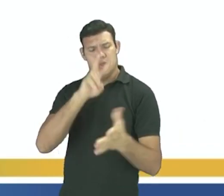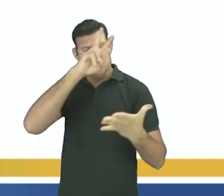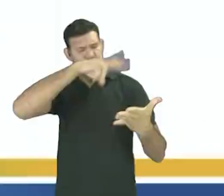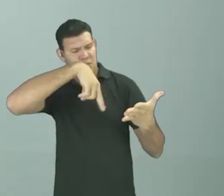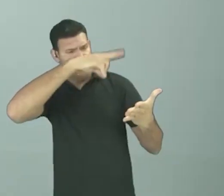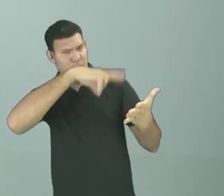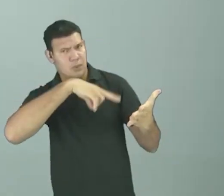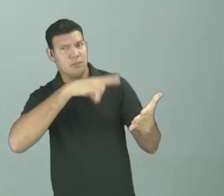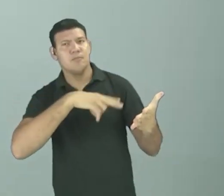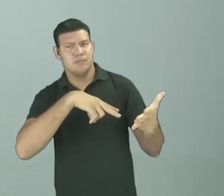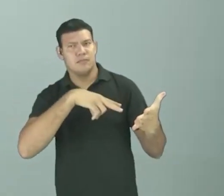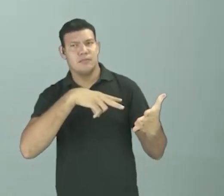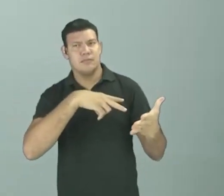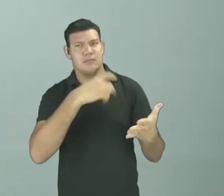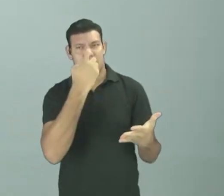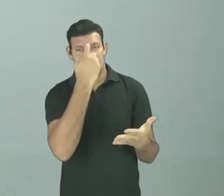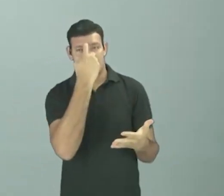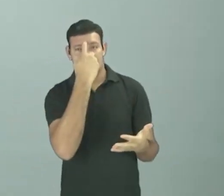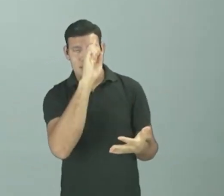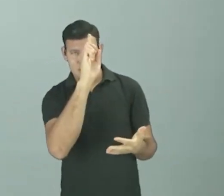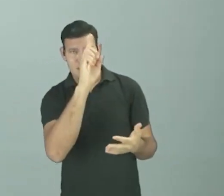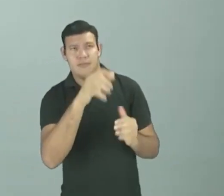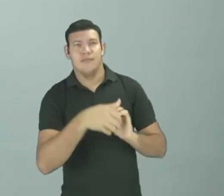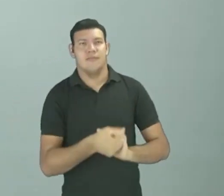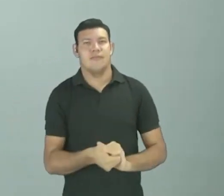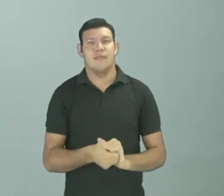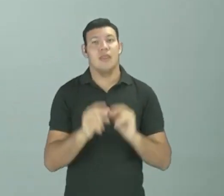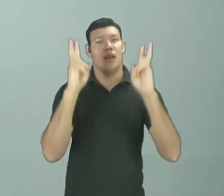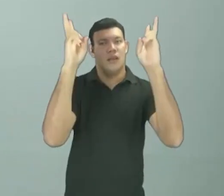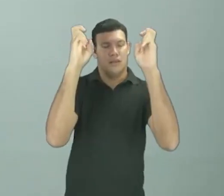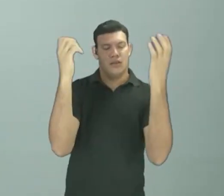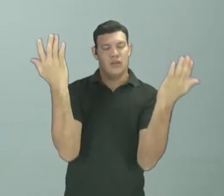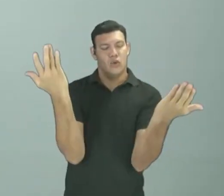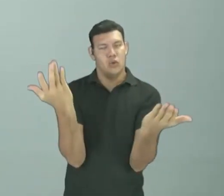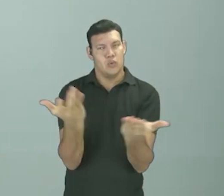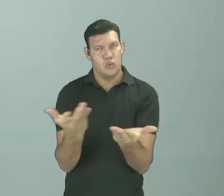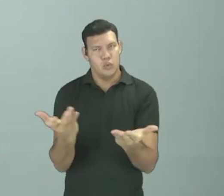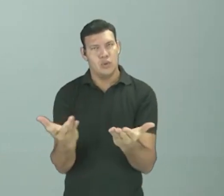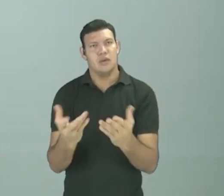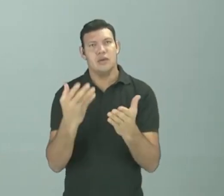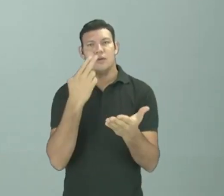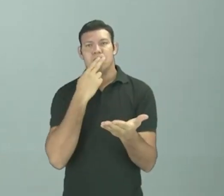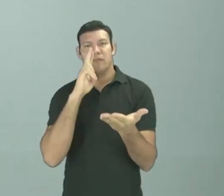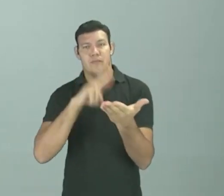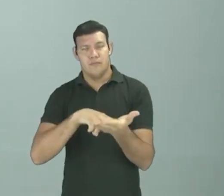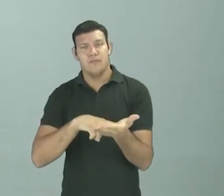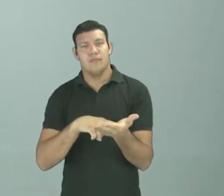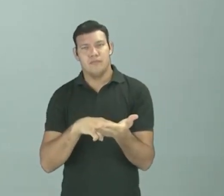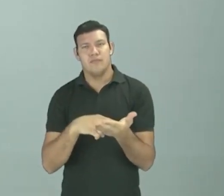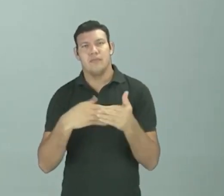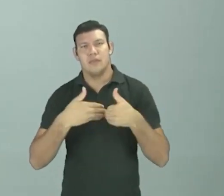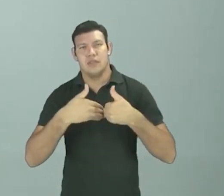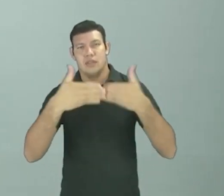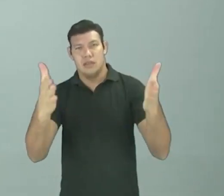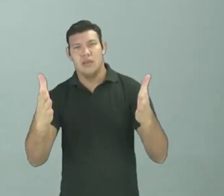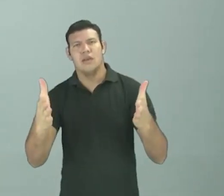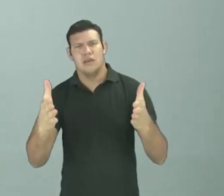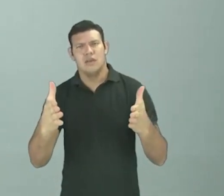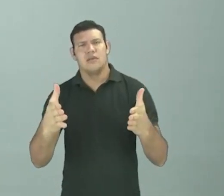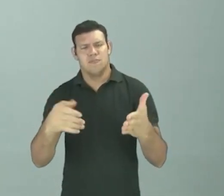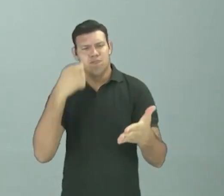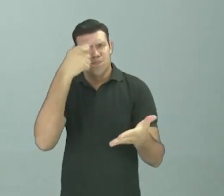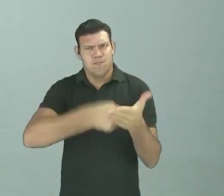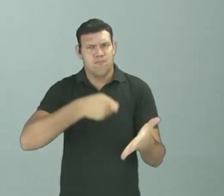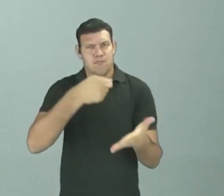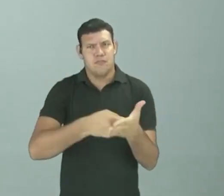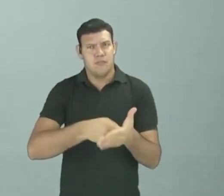Então, esse é o assunto de hoje, carta aberta, um gênero textual muito cobrado nos vestibulares atuais, tá